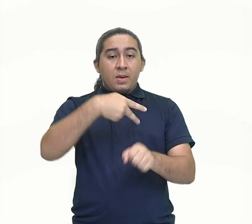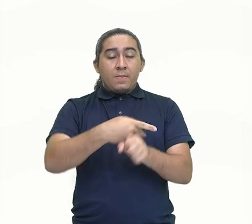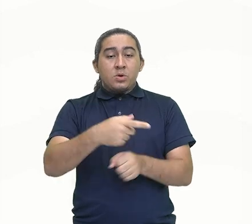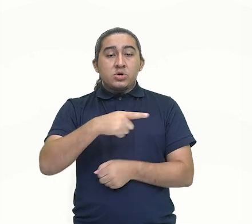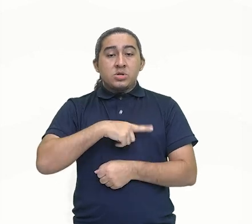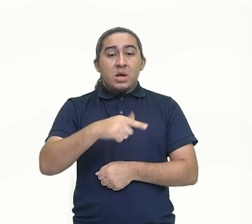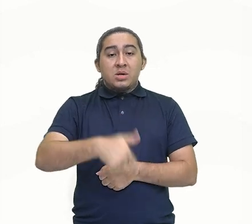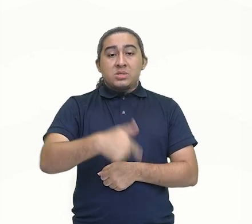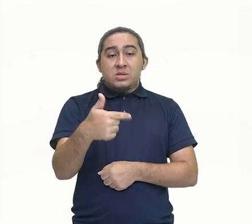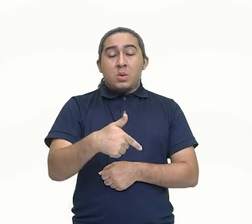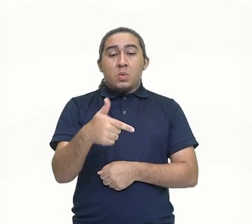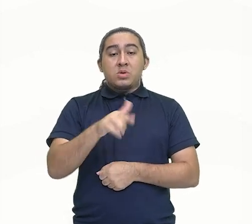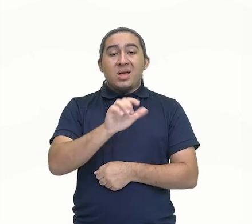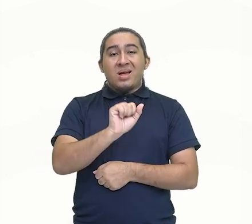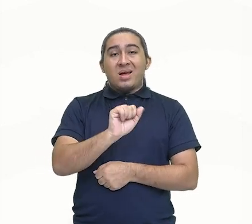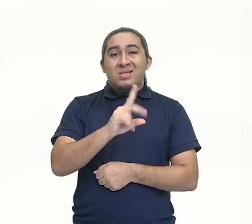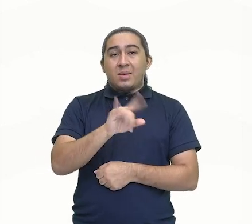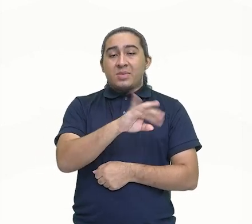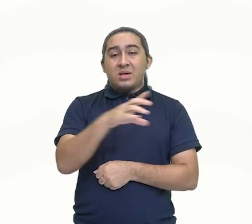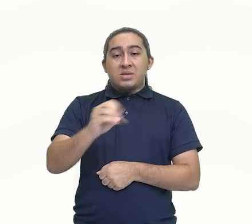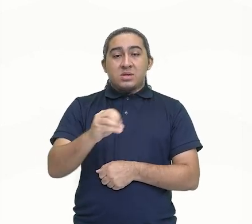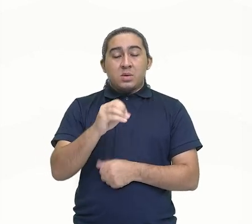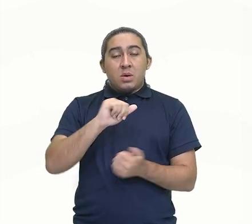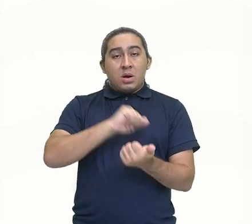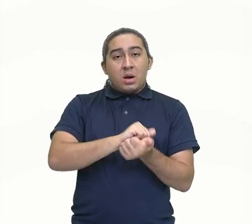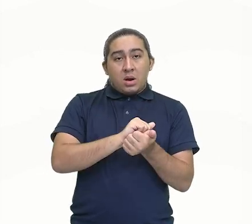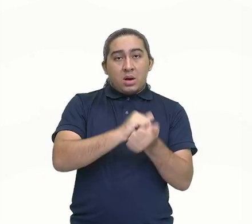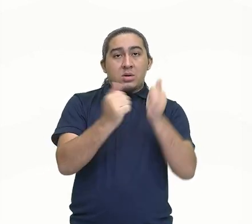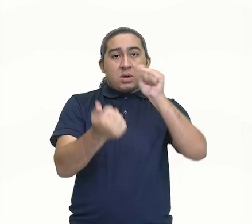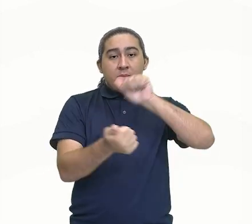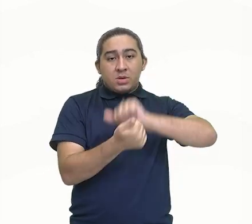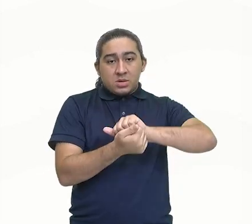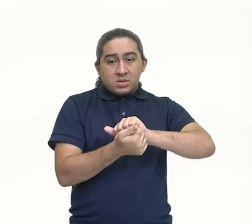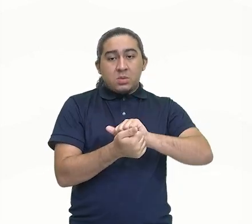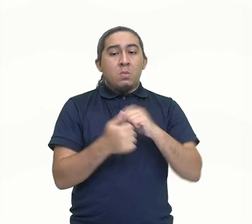da seleção natural, eles, para poder